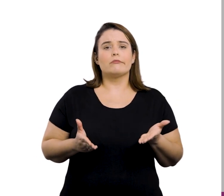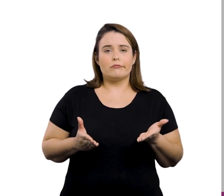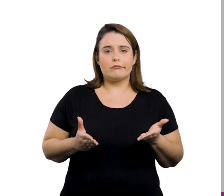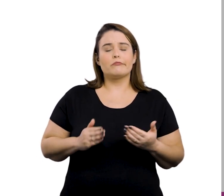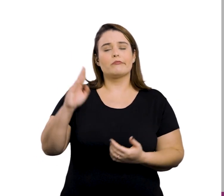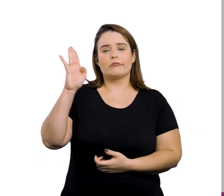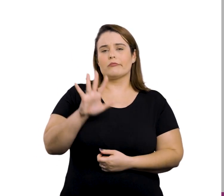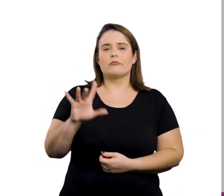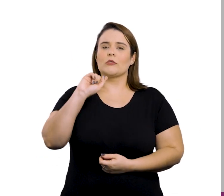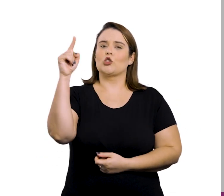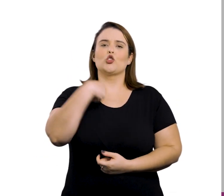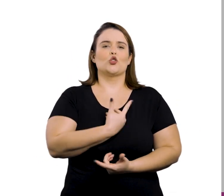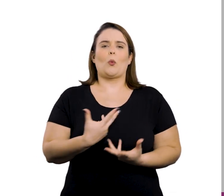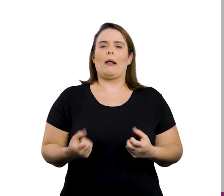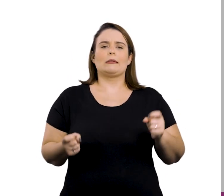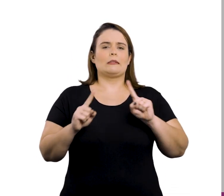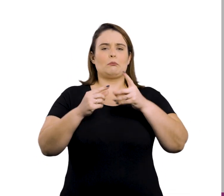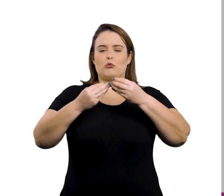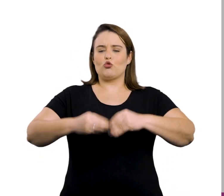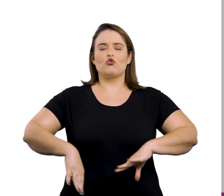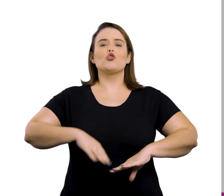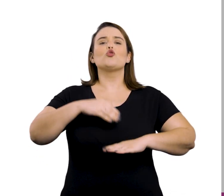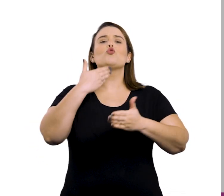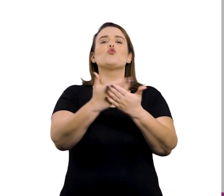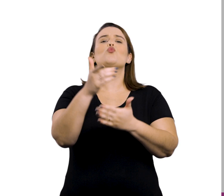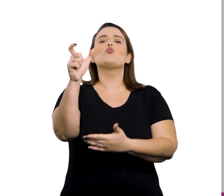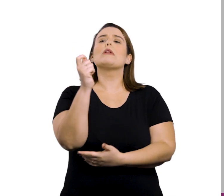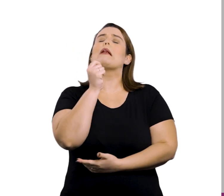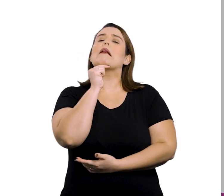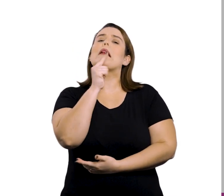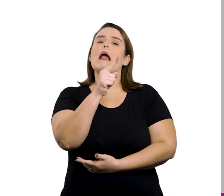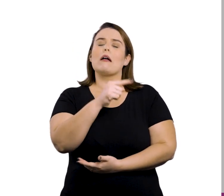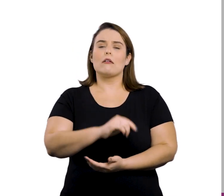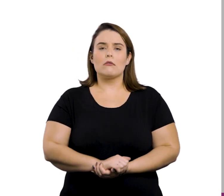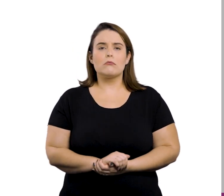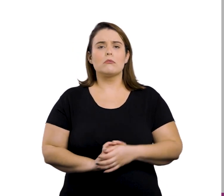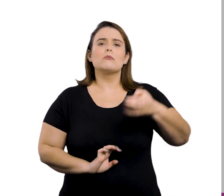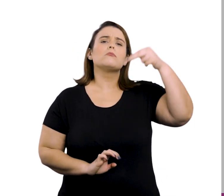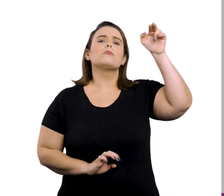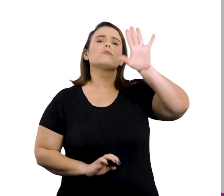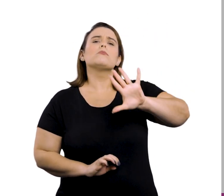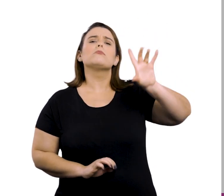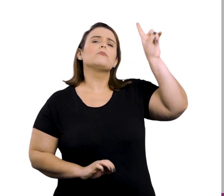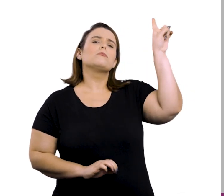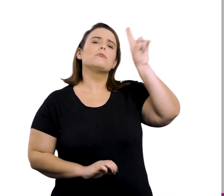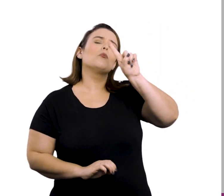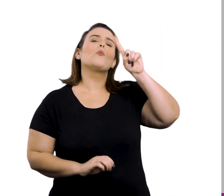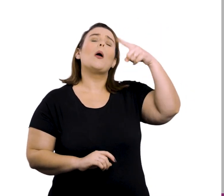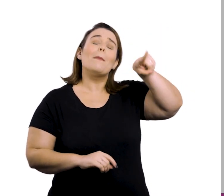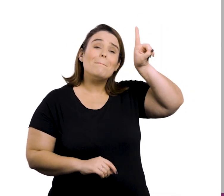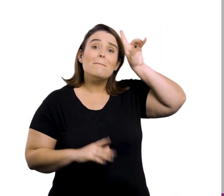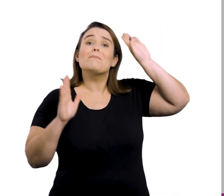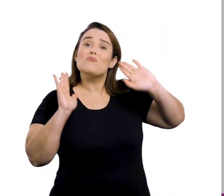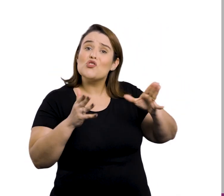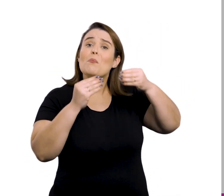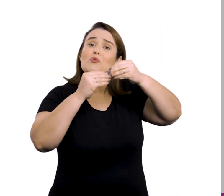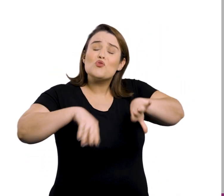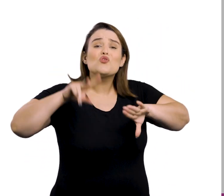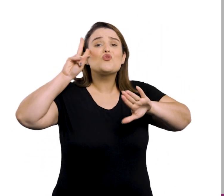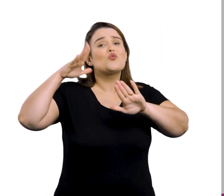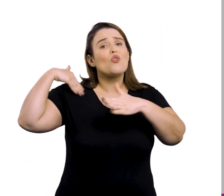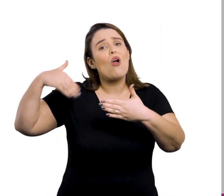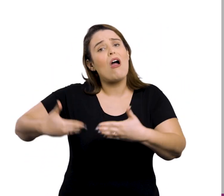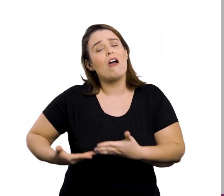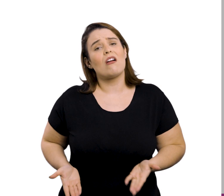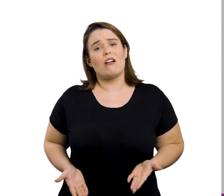brasileiras e brasileiros, não aceitamos prejudicar nenhum estudante, muito menos do Nordeste, a região mais prejudicada